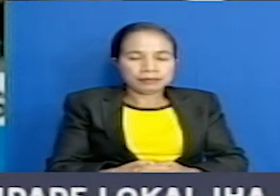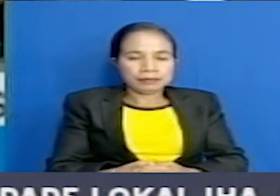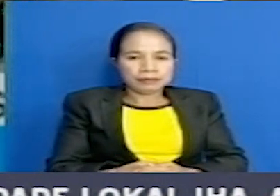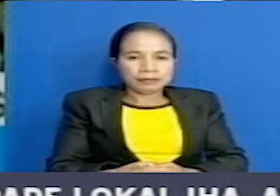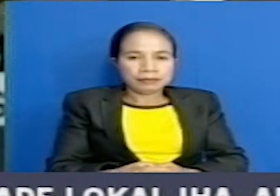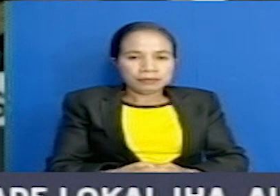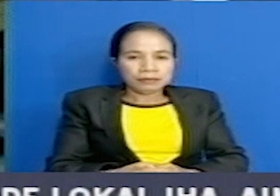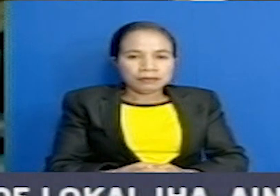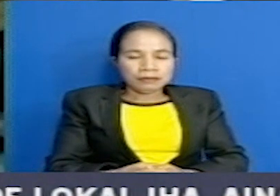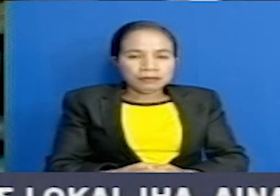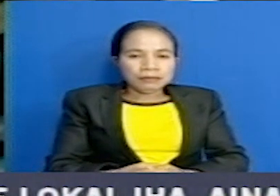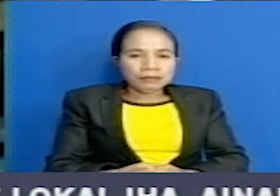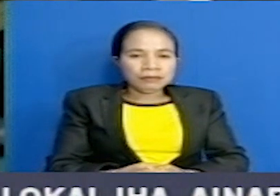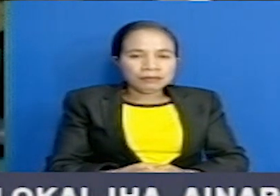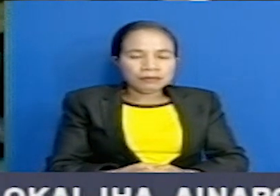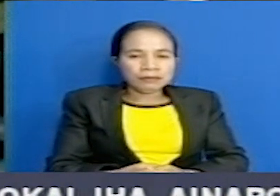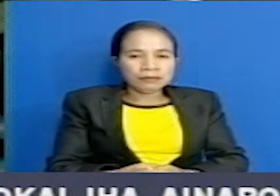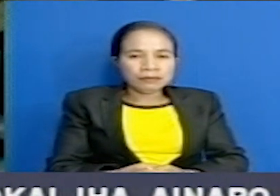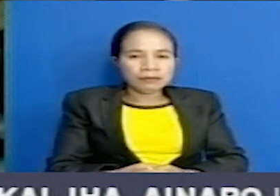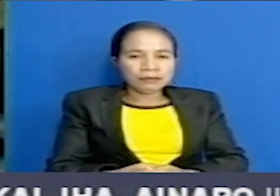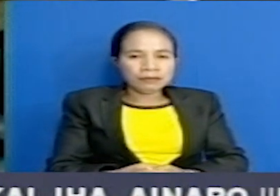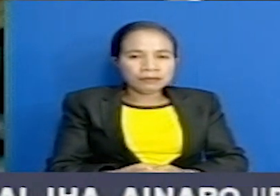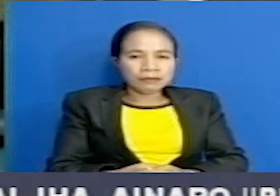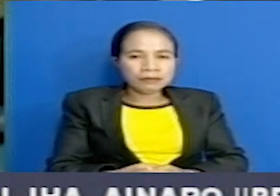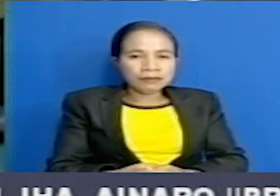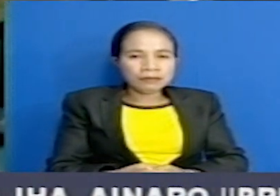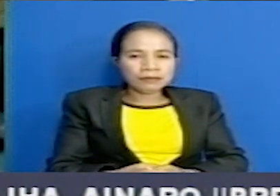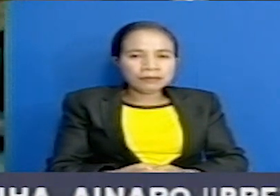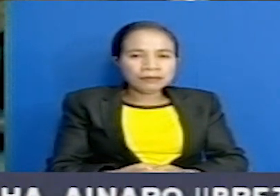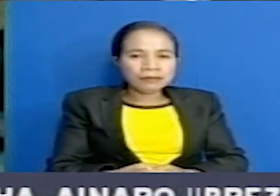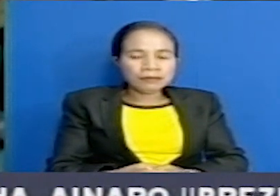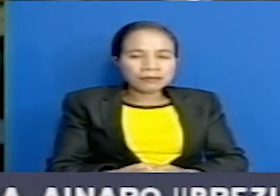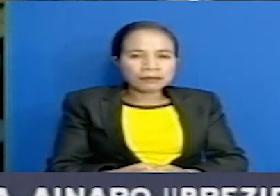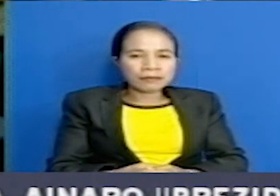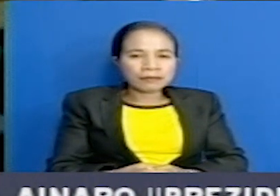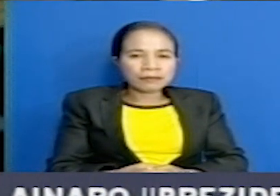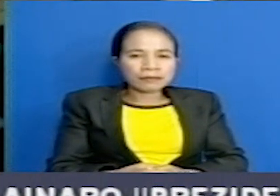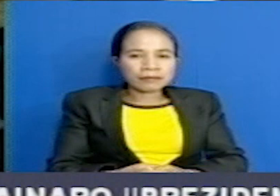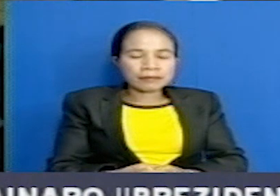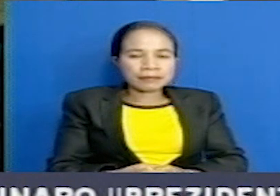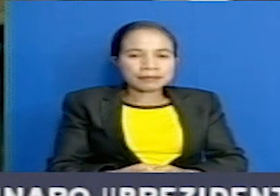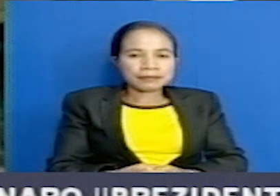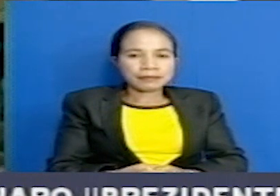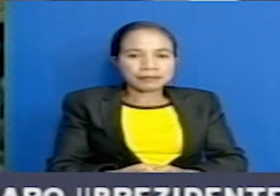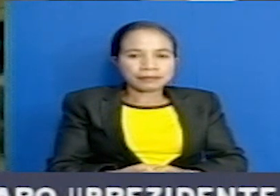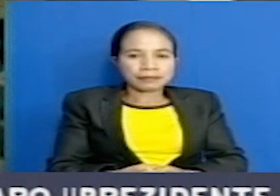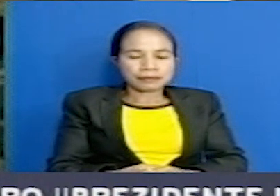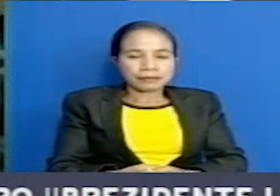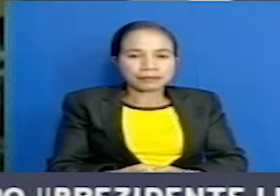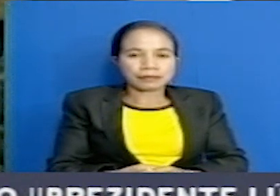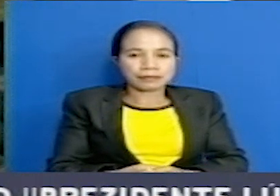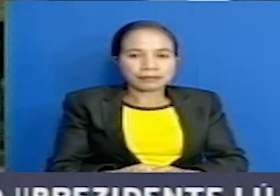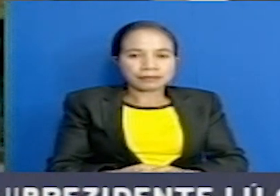a tamo de organização clandestina. Lá o hamutu que me recebe. Depois do